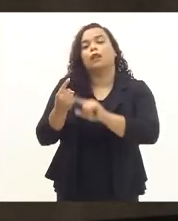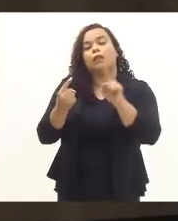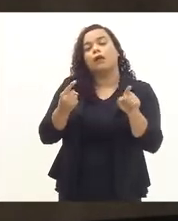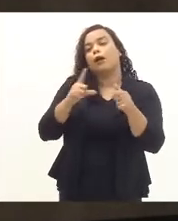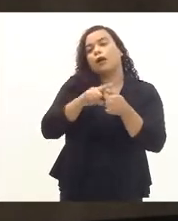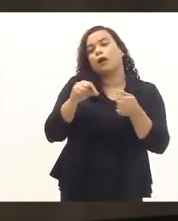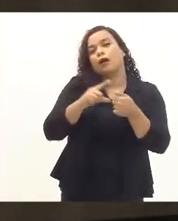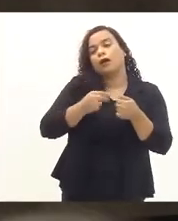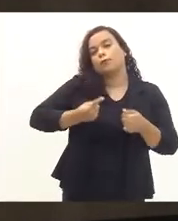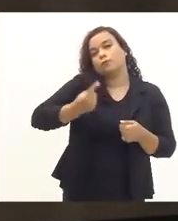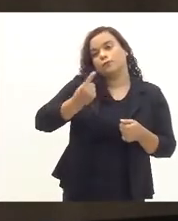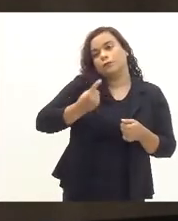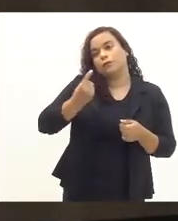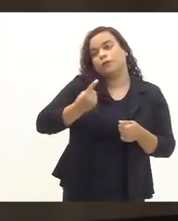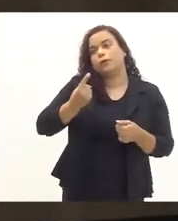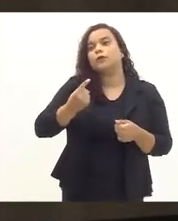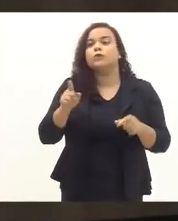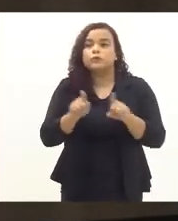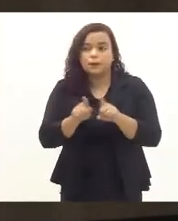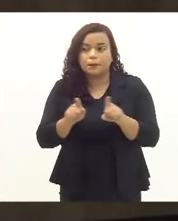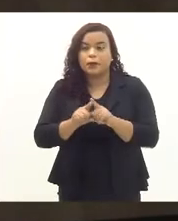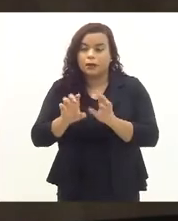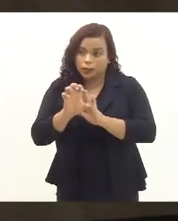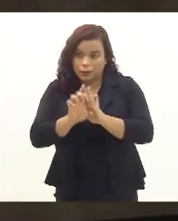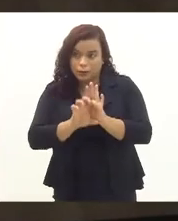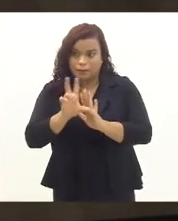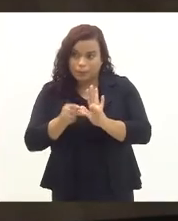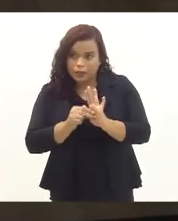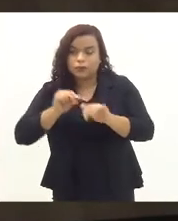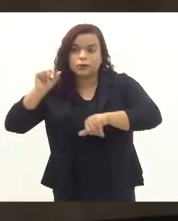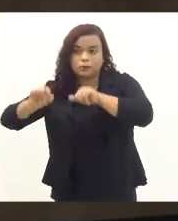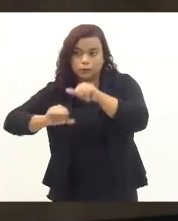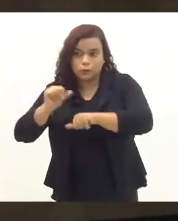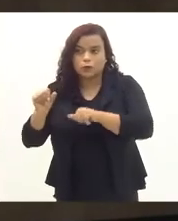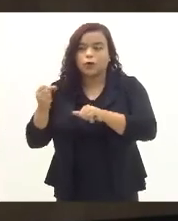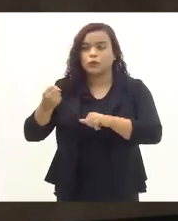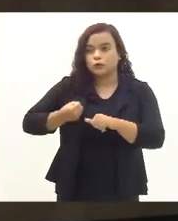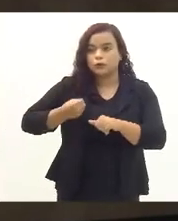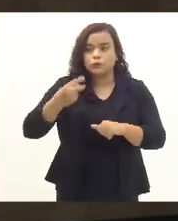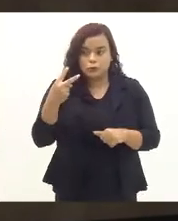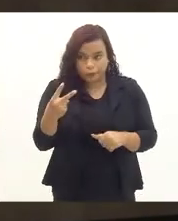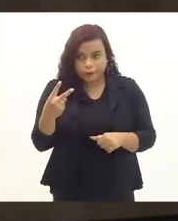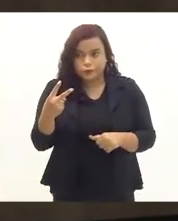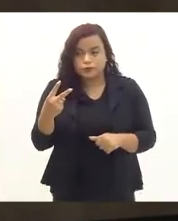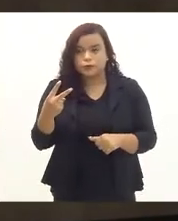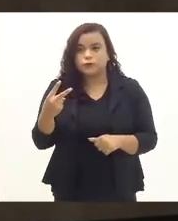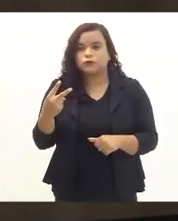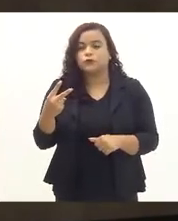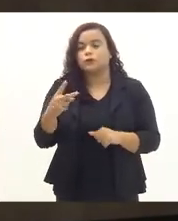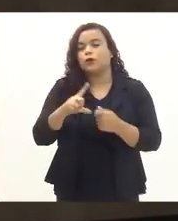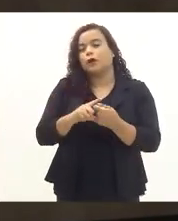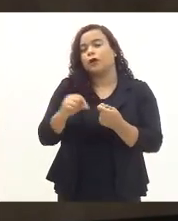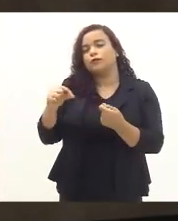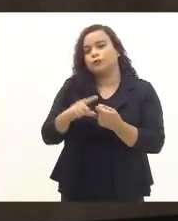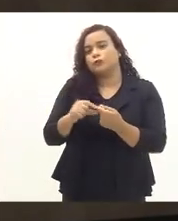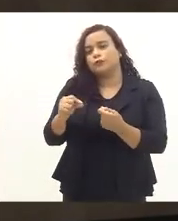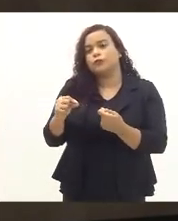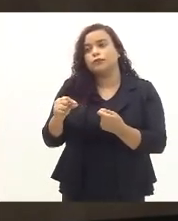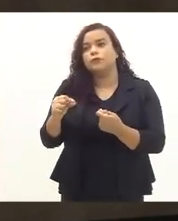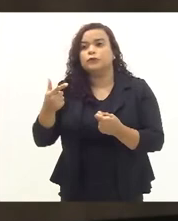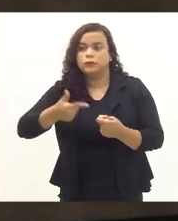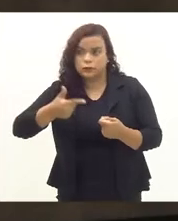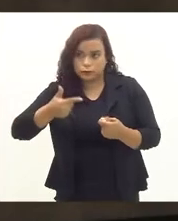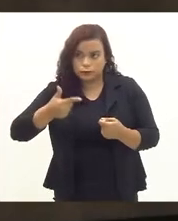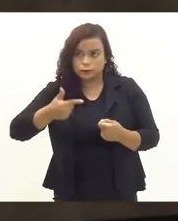artigo 1º emenda modificativa nº 2 ao artigo